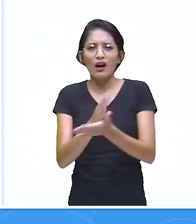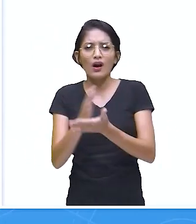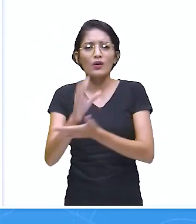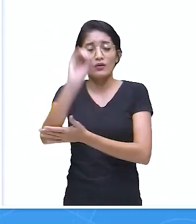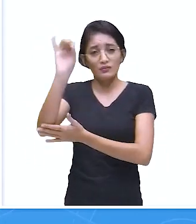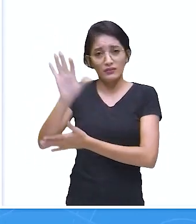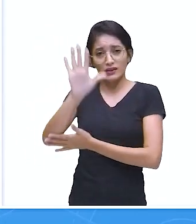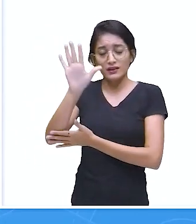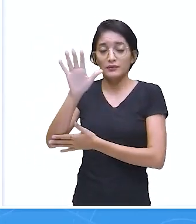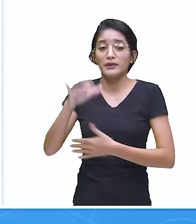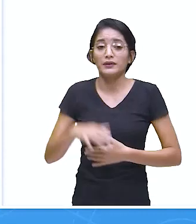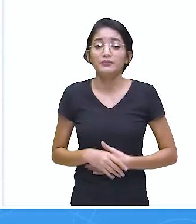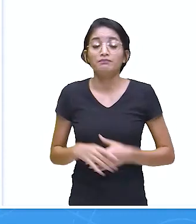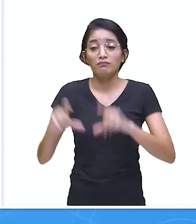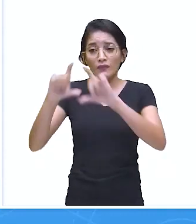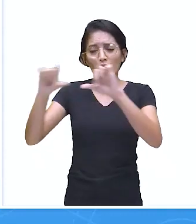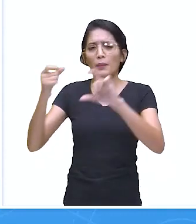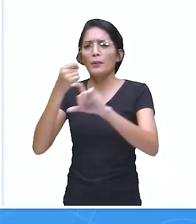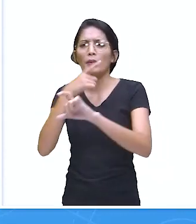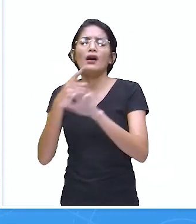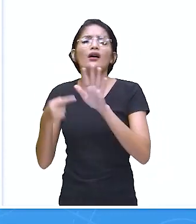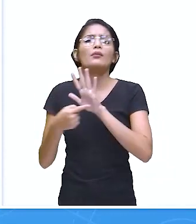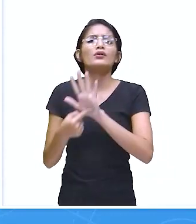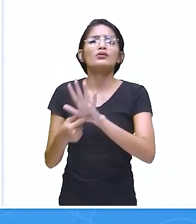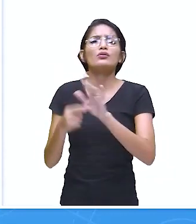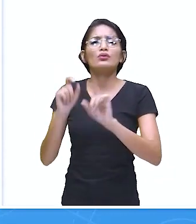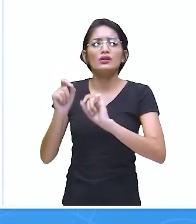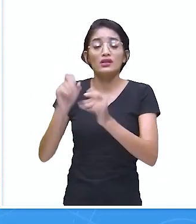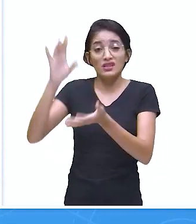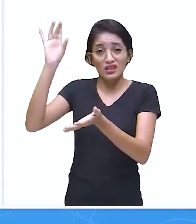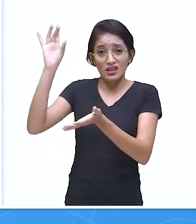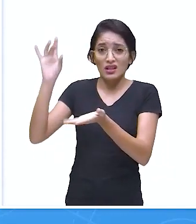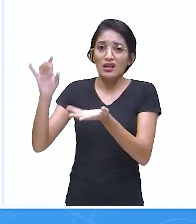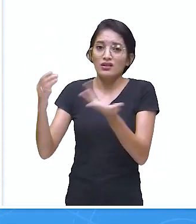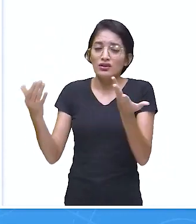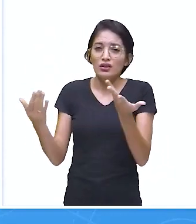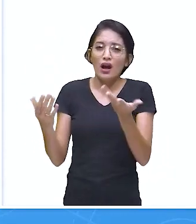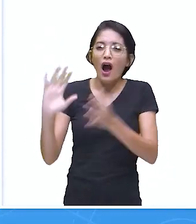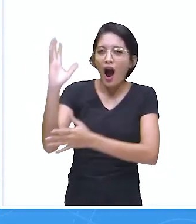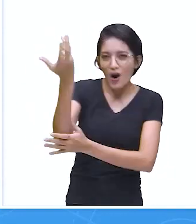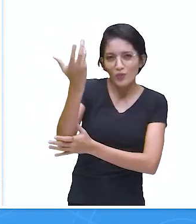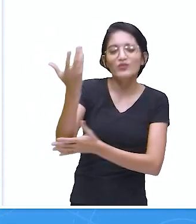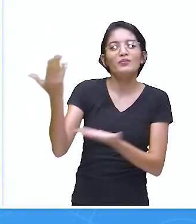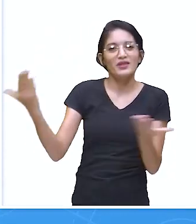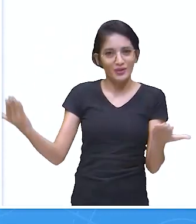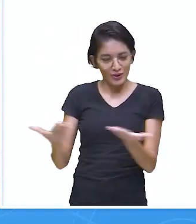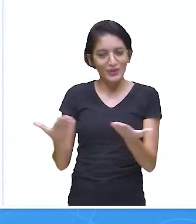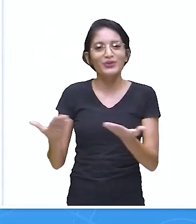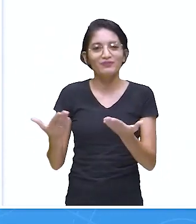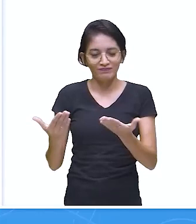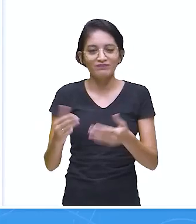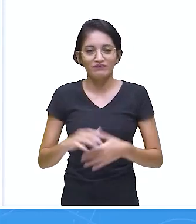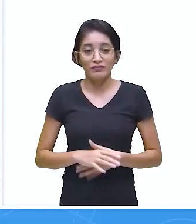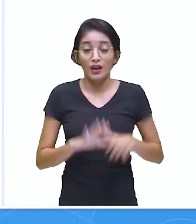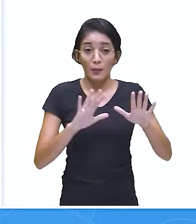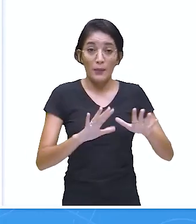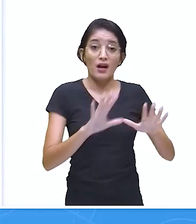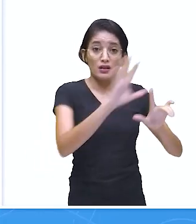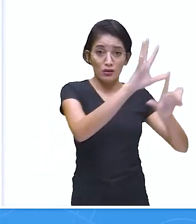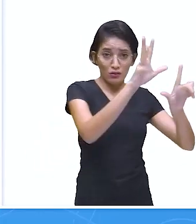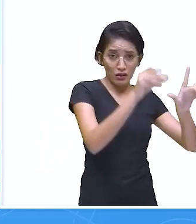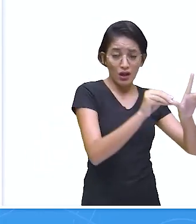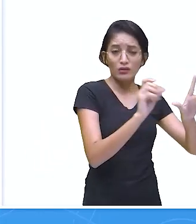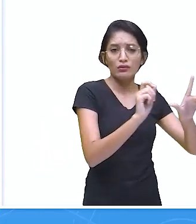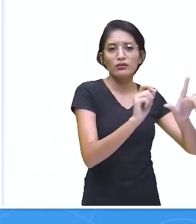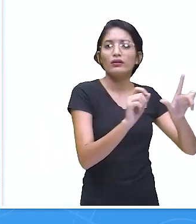Então, a charge ela vai trazer esse aspecto de fatos da atualidade, ok? Muito bem. Já o cartoon não, o cartoon ele